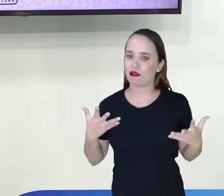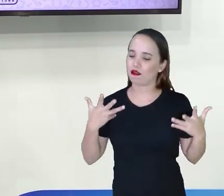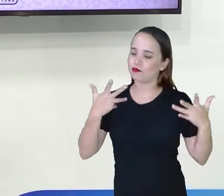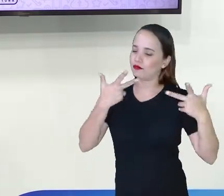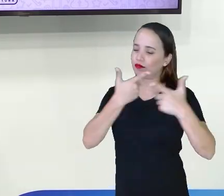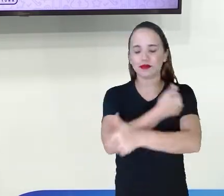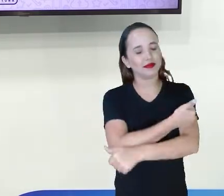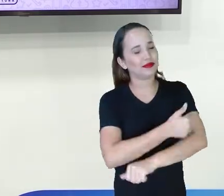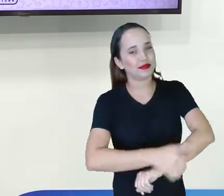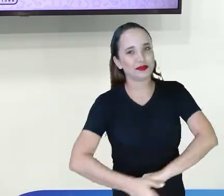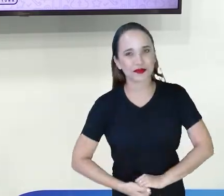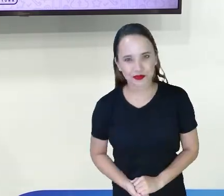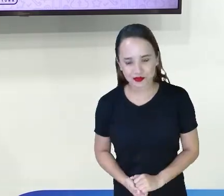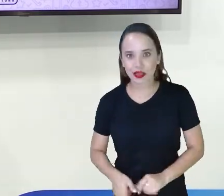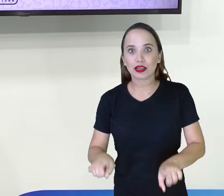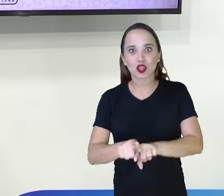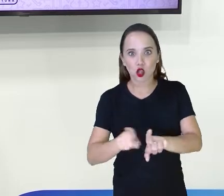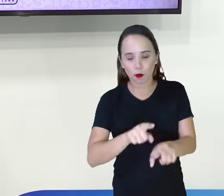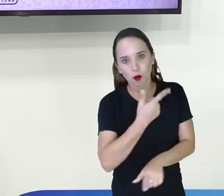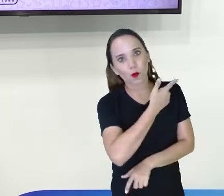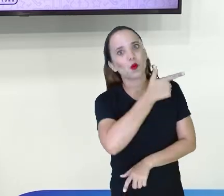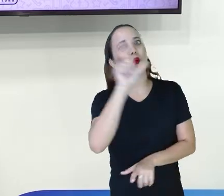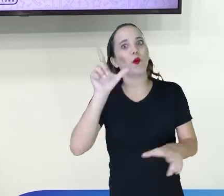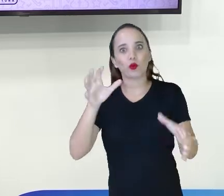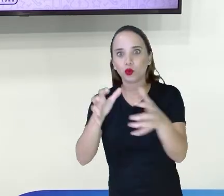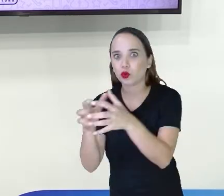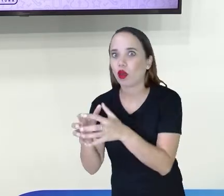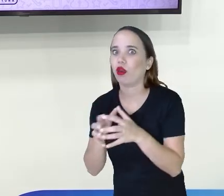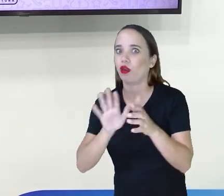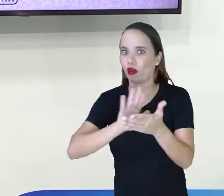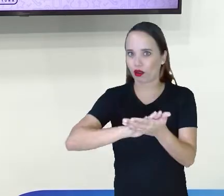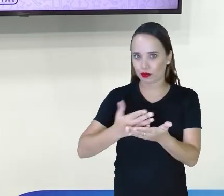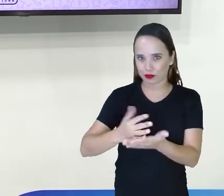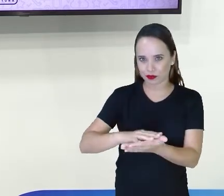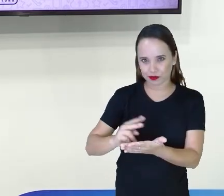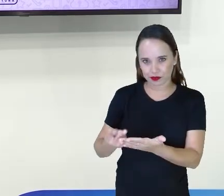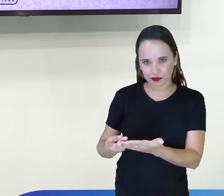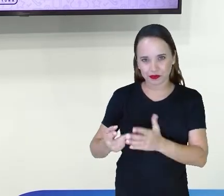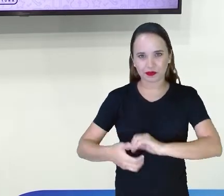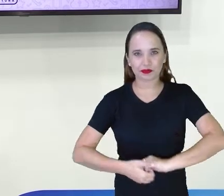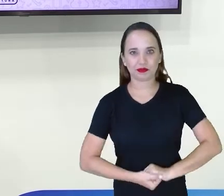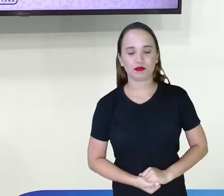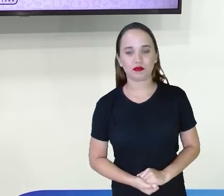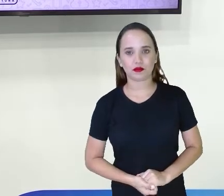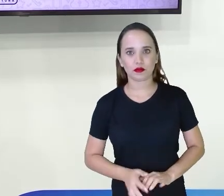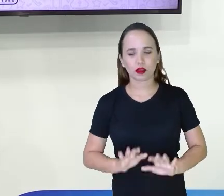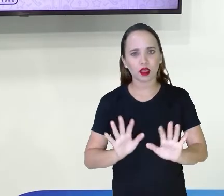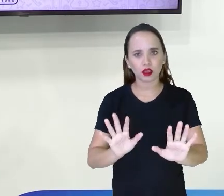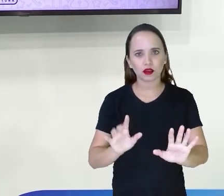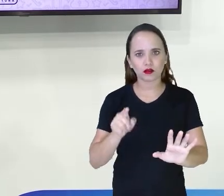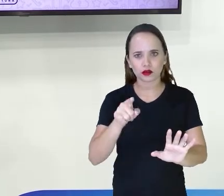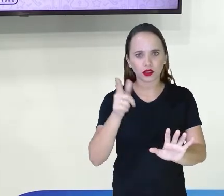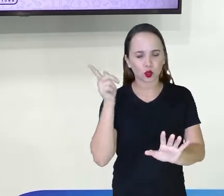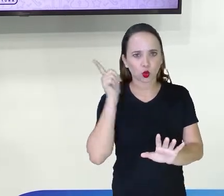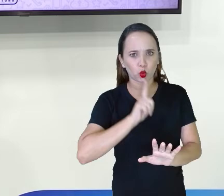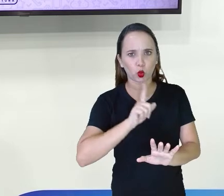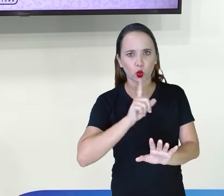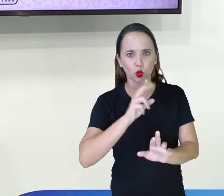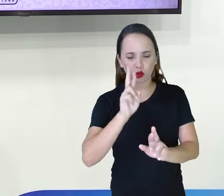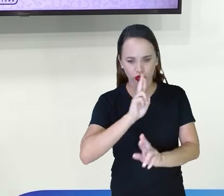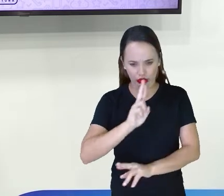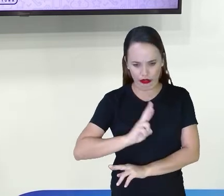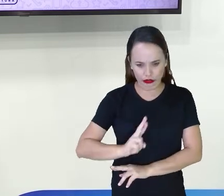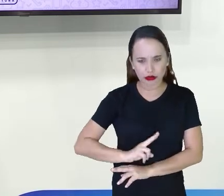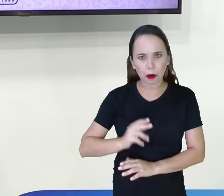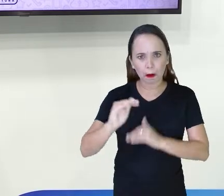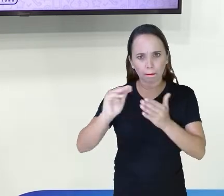belíssimo trabalho, assim como os demais intérpretes, tá? Ah, você não consegue mandar mensagem para